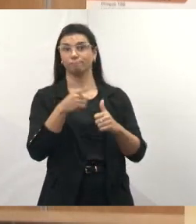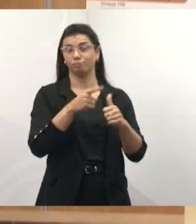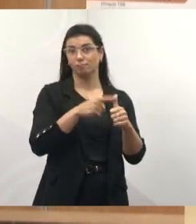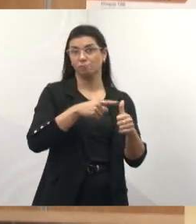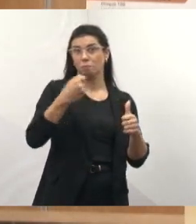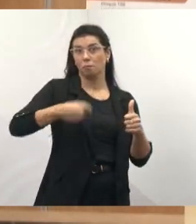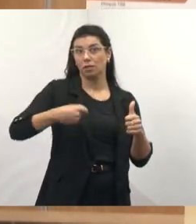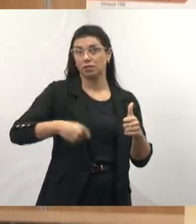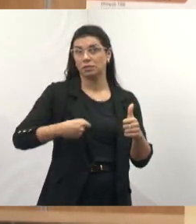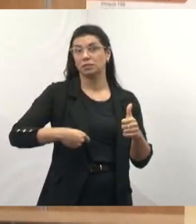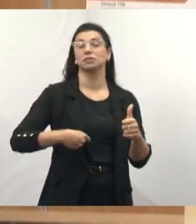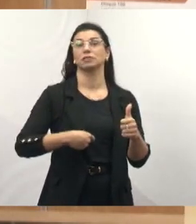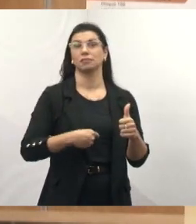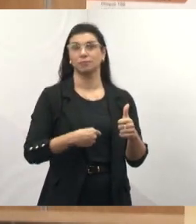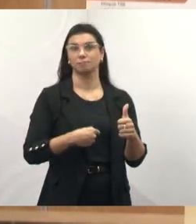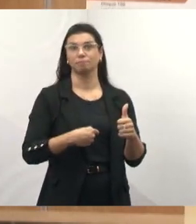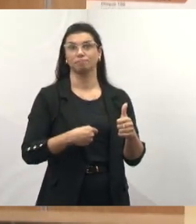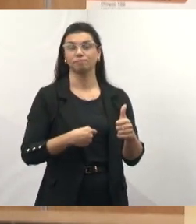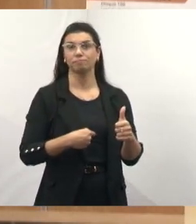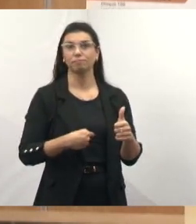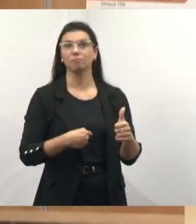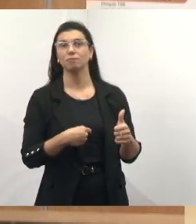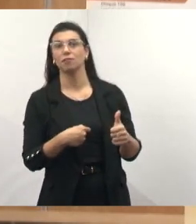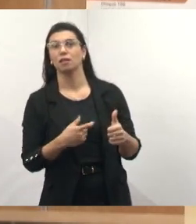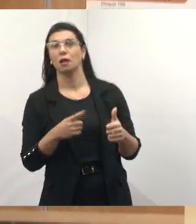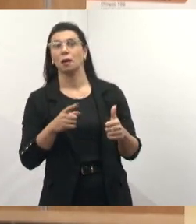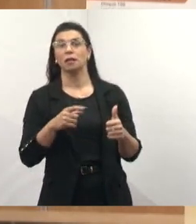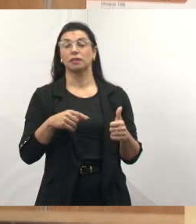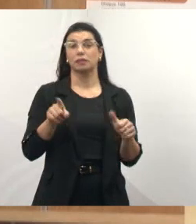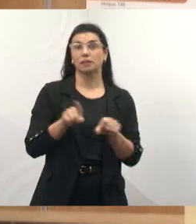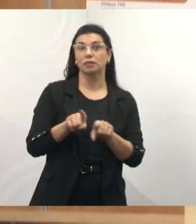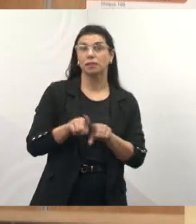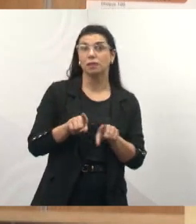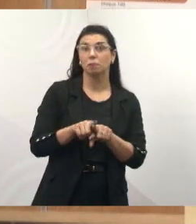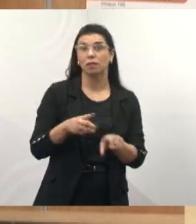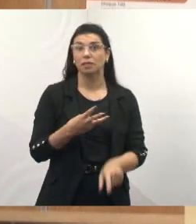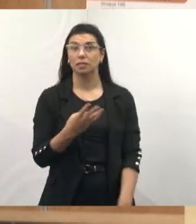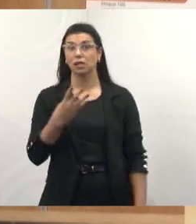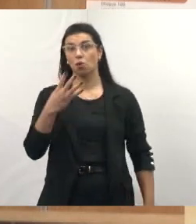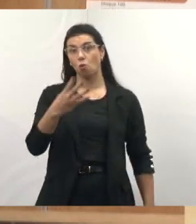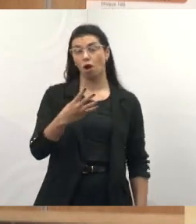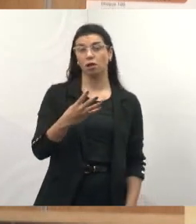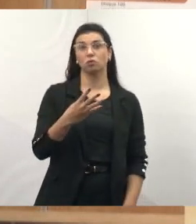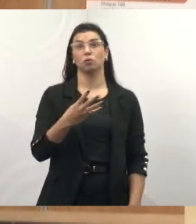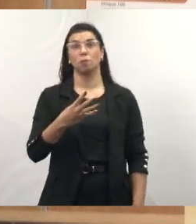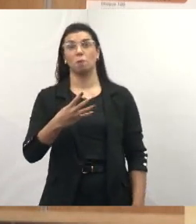que vocês defendem, que de 17 passou para 34 milhões de reais.